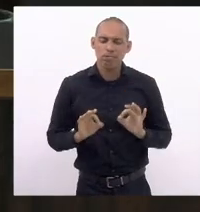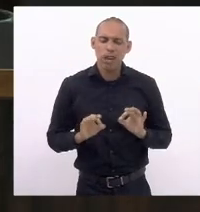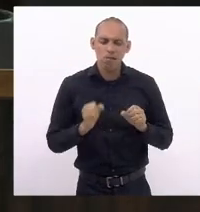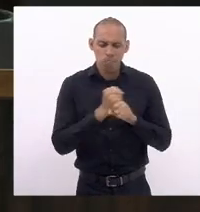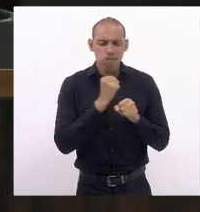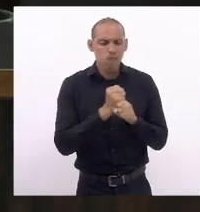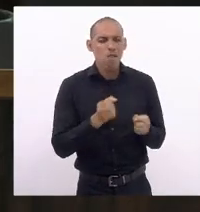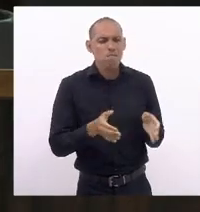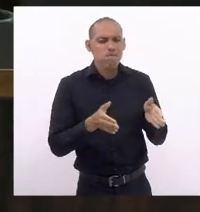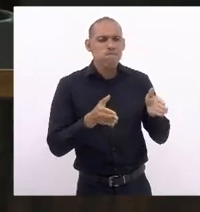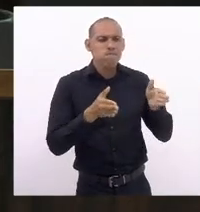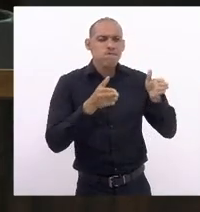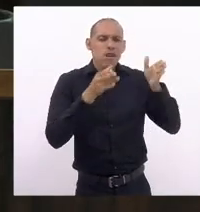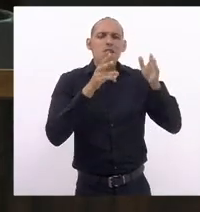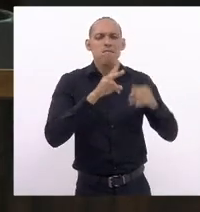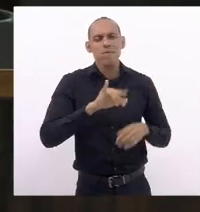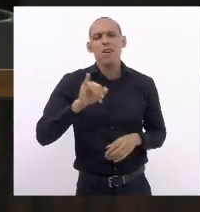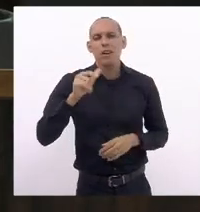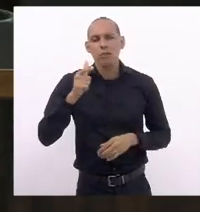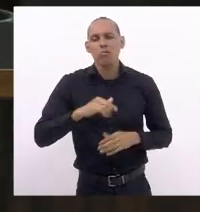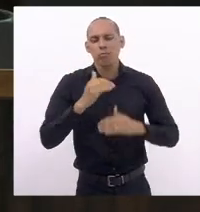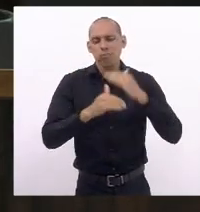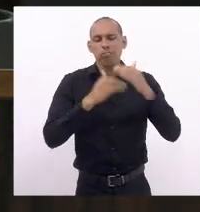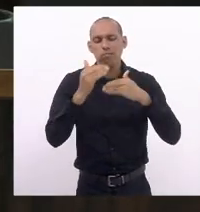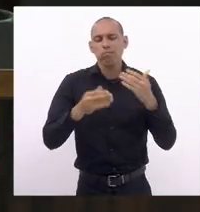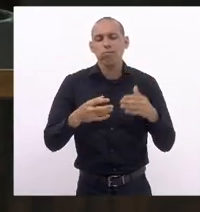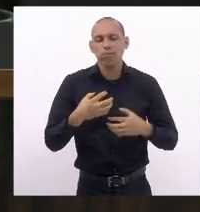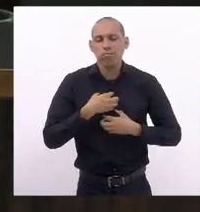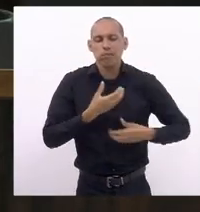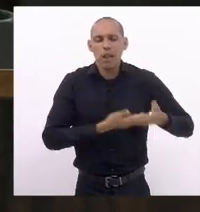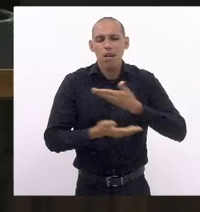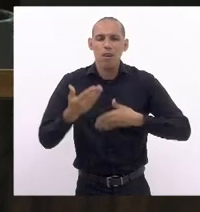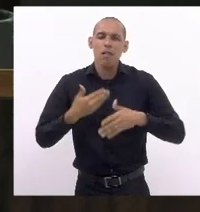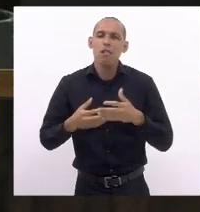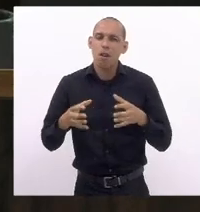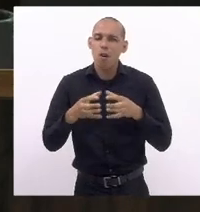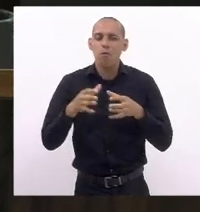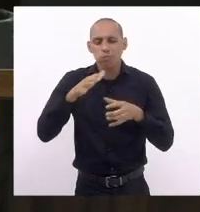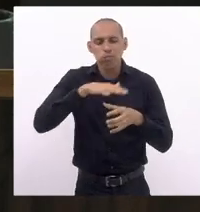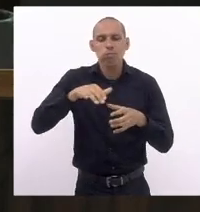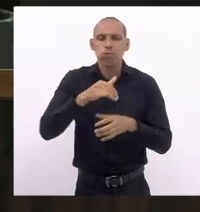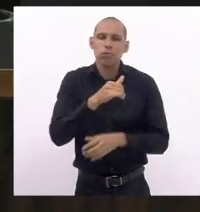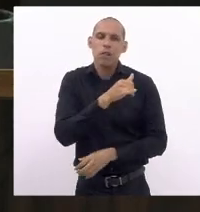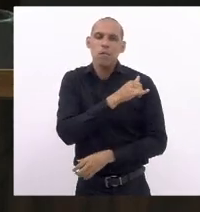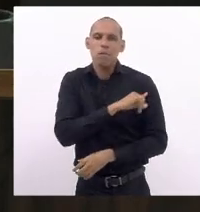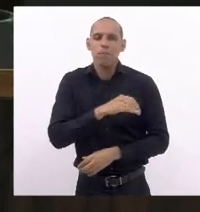reerguer com a solidariedade do povo fluminense. Então, uma boa tarde a todas